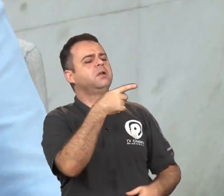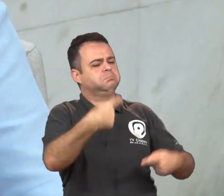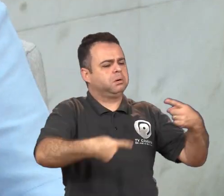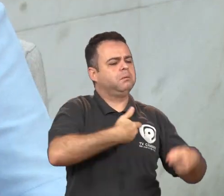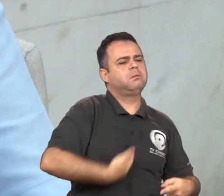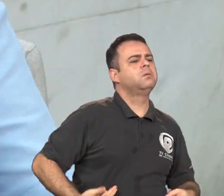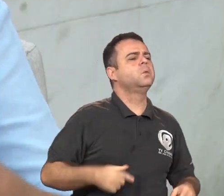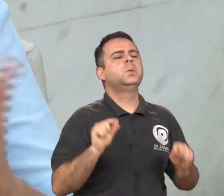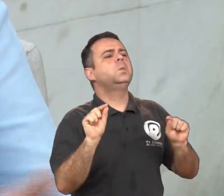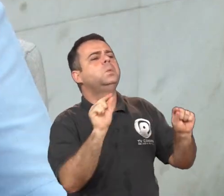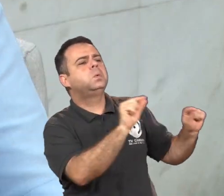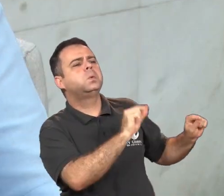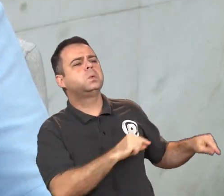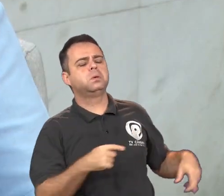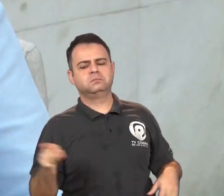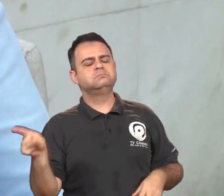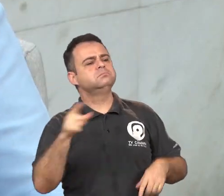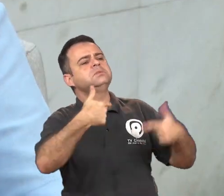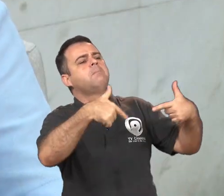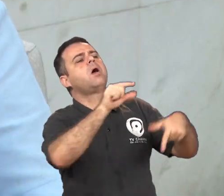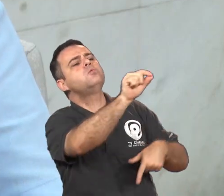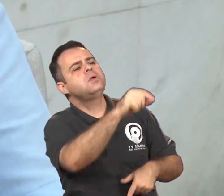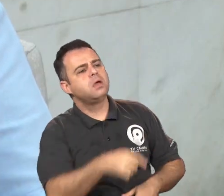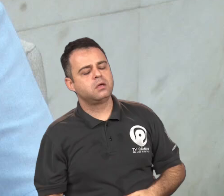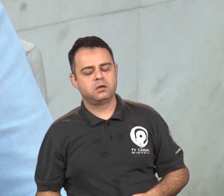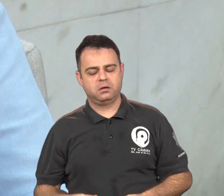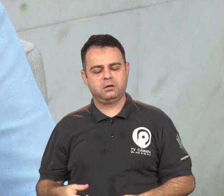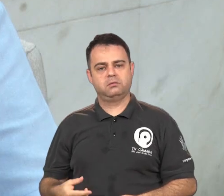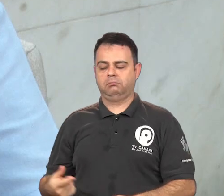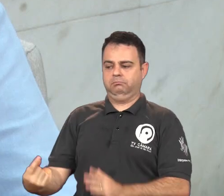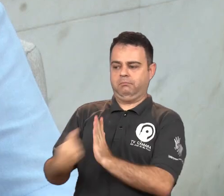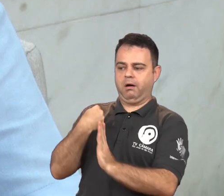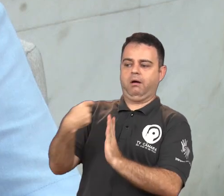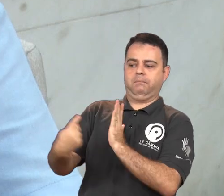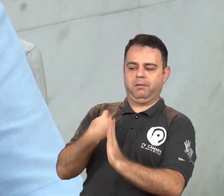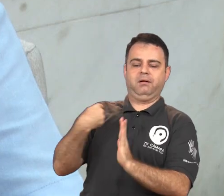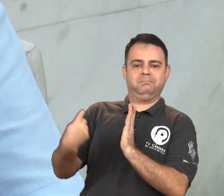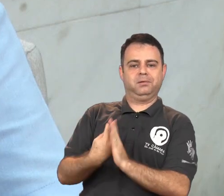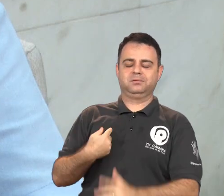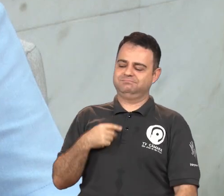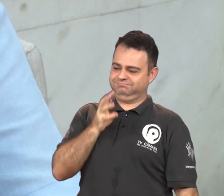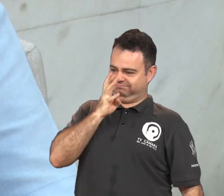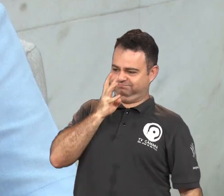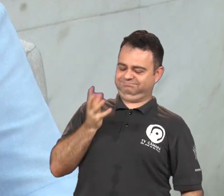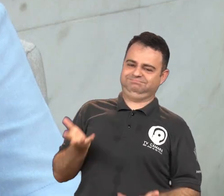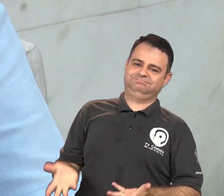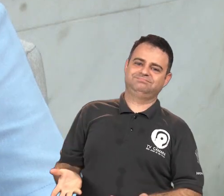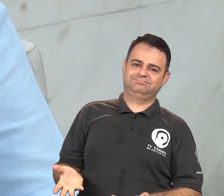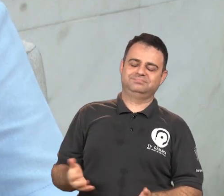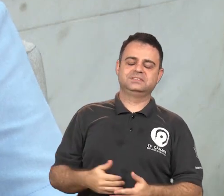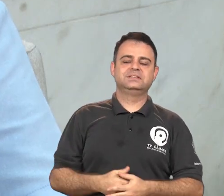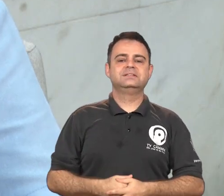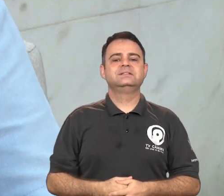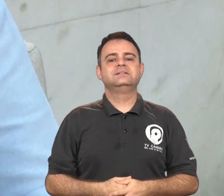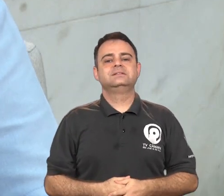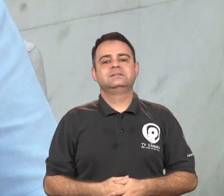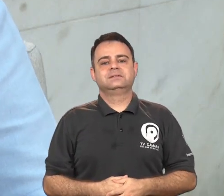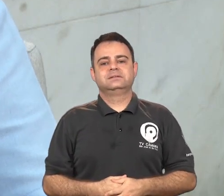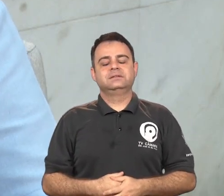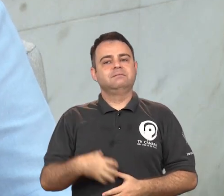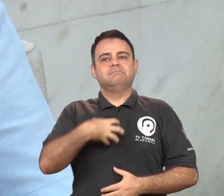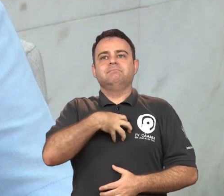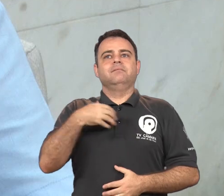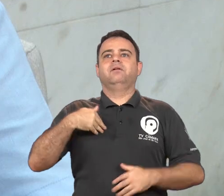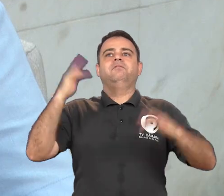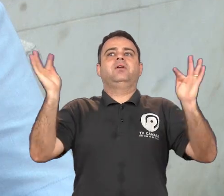isso significa, o que você faz lá. Então, tudo isso, o que mais me